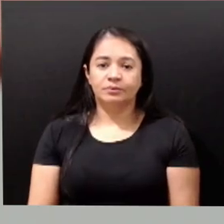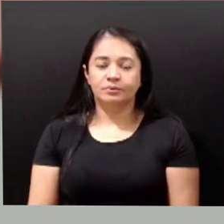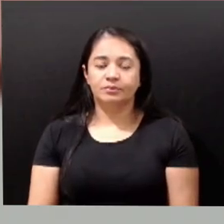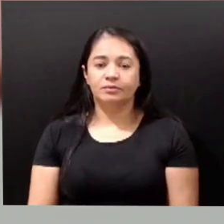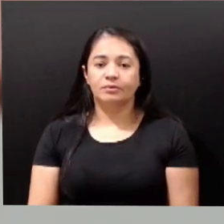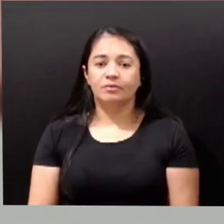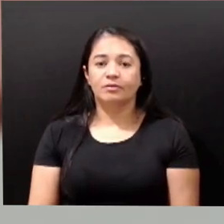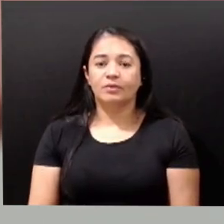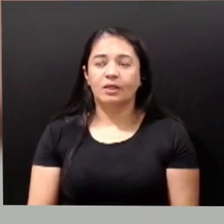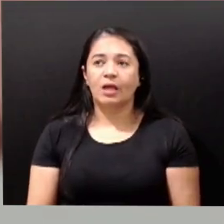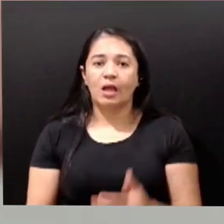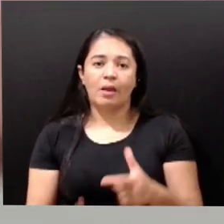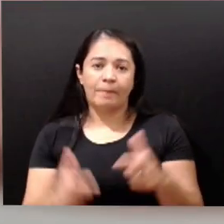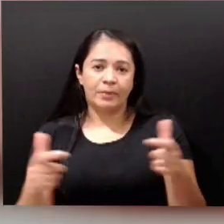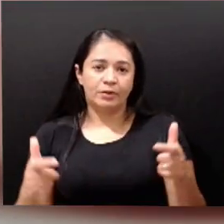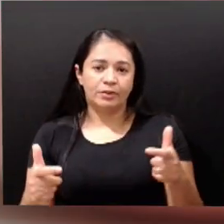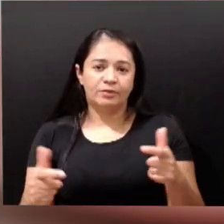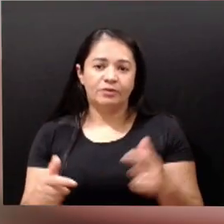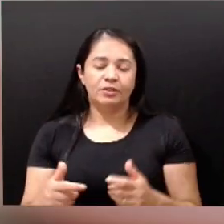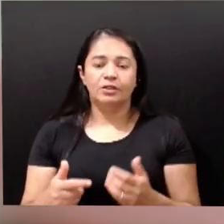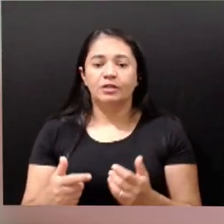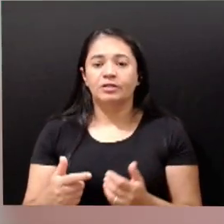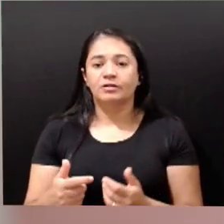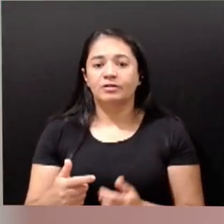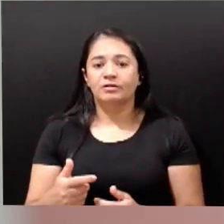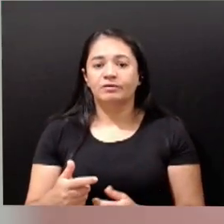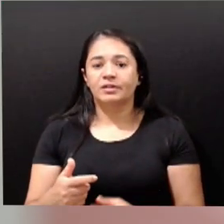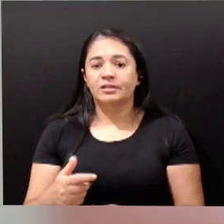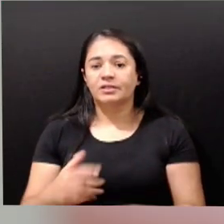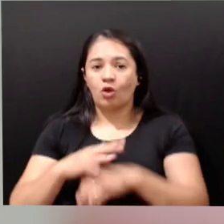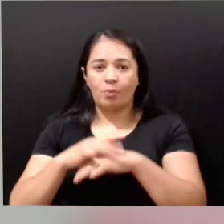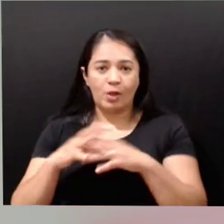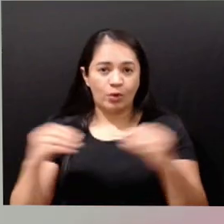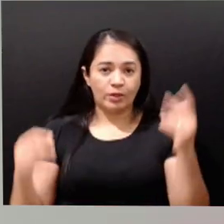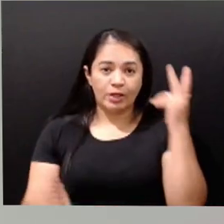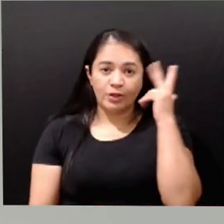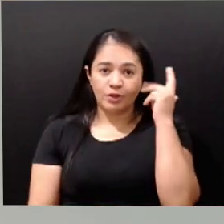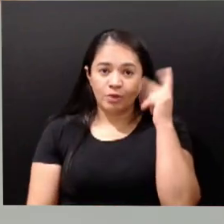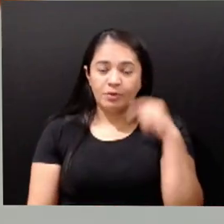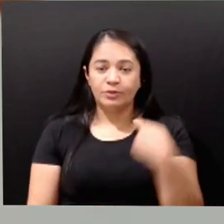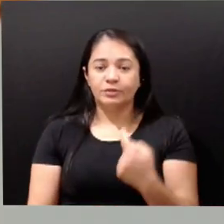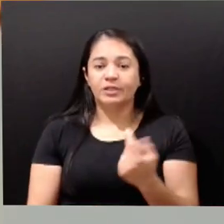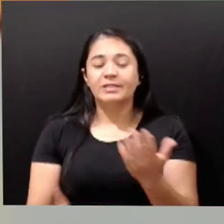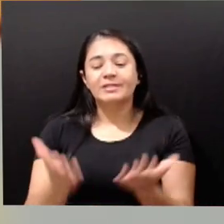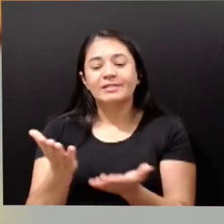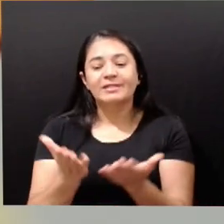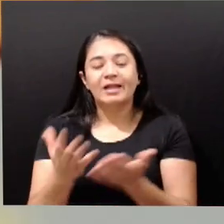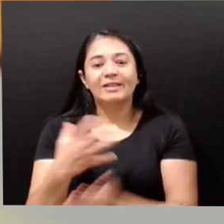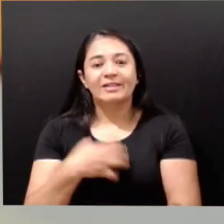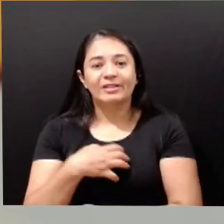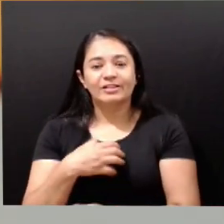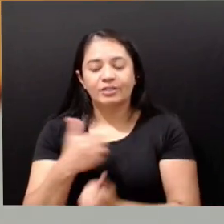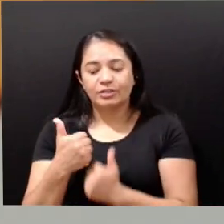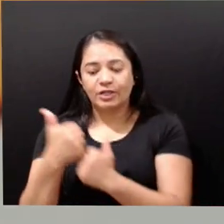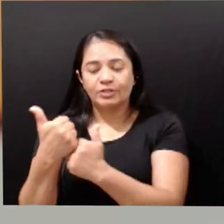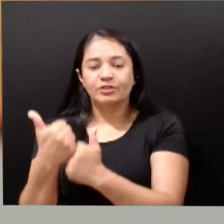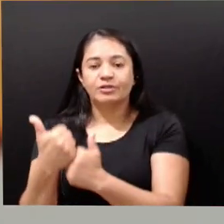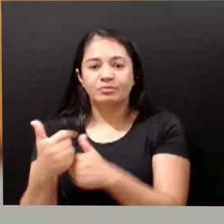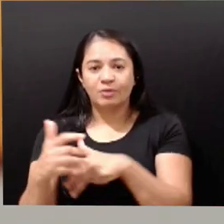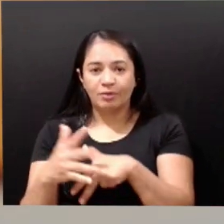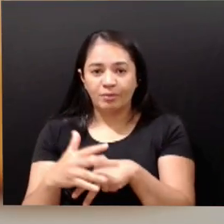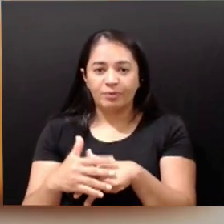A mononucleose, na grande maioria das vezes, ela vai ter uma cura espontânea. O que a gente faz é tratamento de sintomas. A gente dá suporte